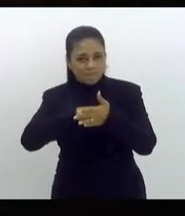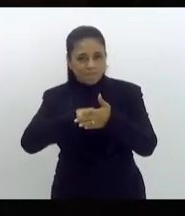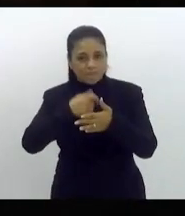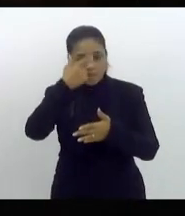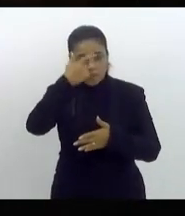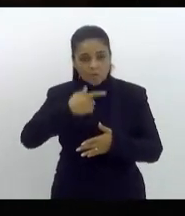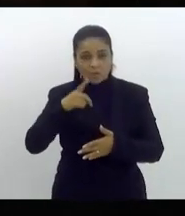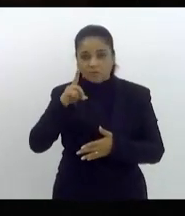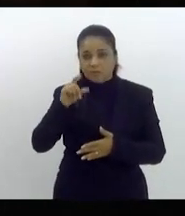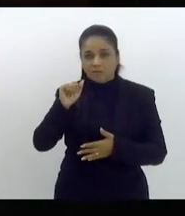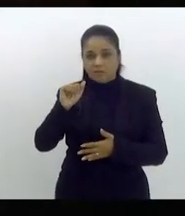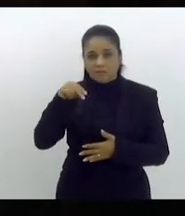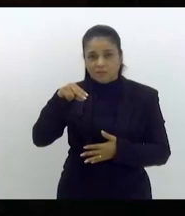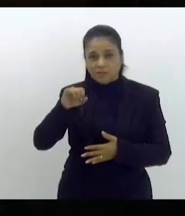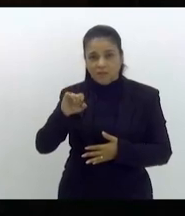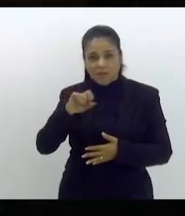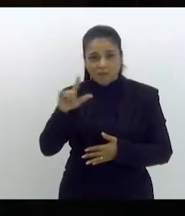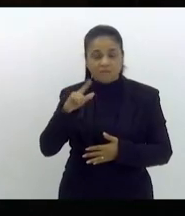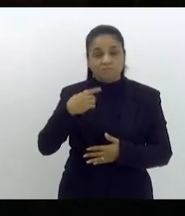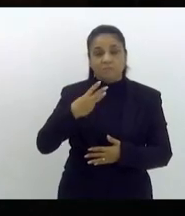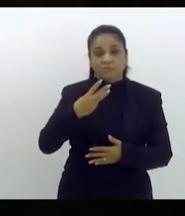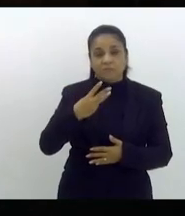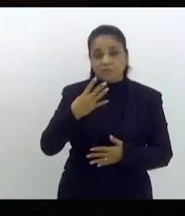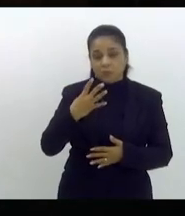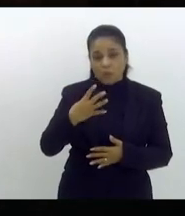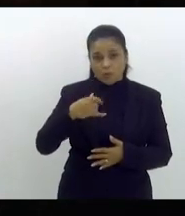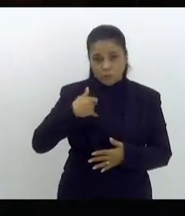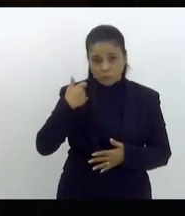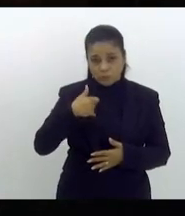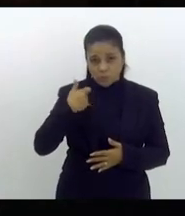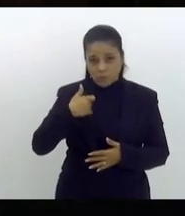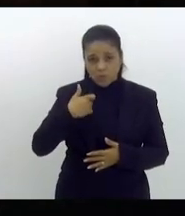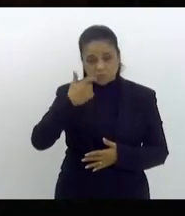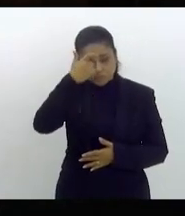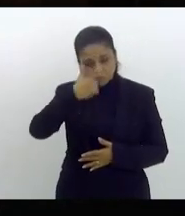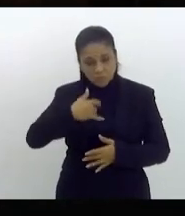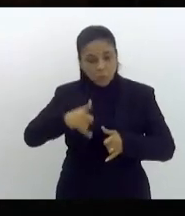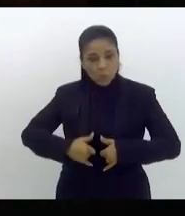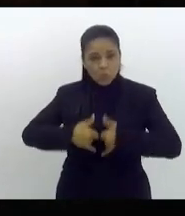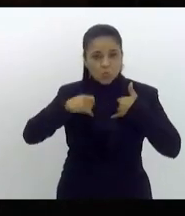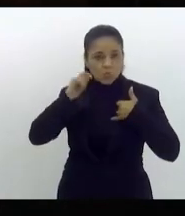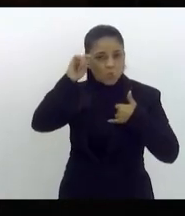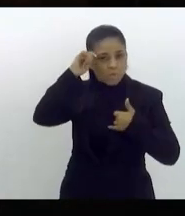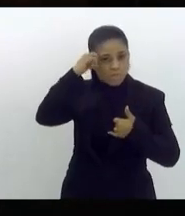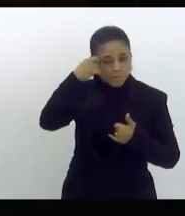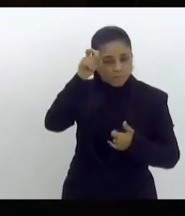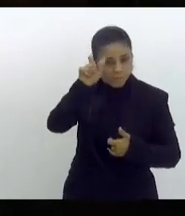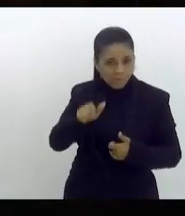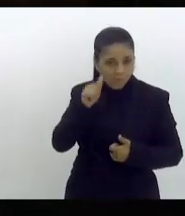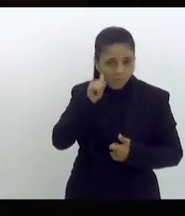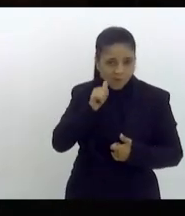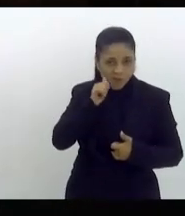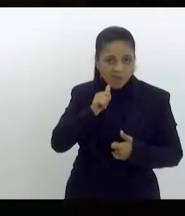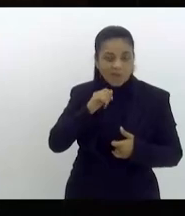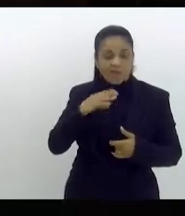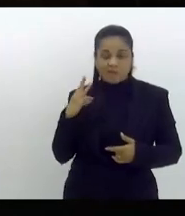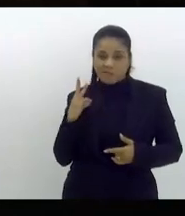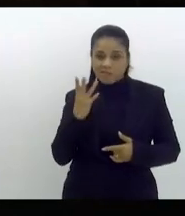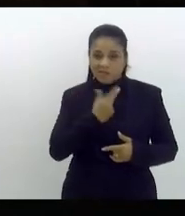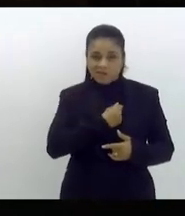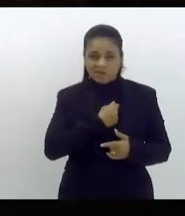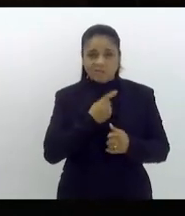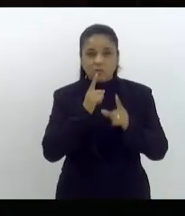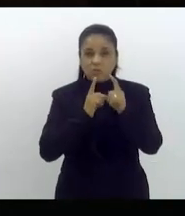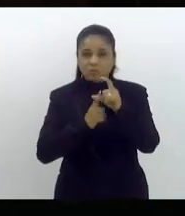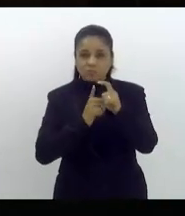sou Danielle Balbi tenho 34 anos tenho orgulho de ser uma mulher preta TRANS e comunista tem orgulho de